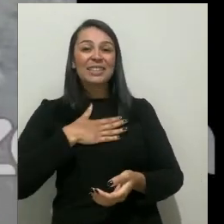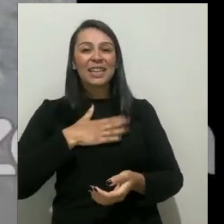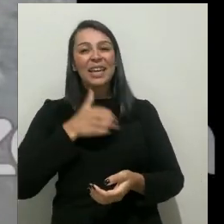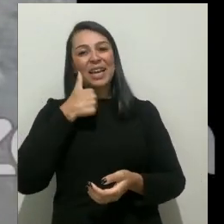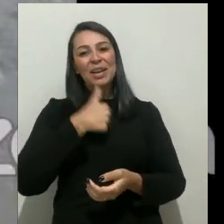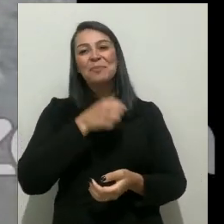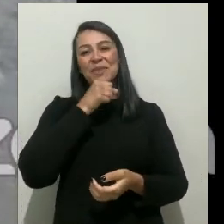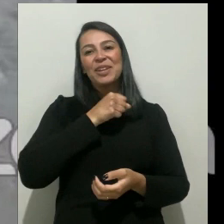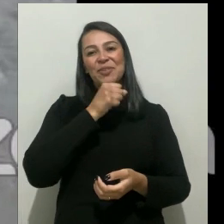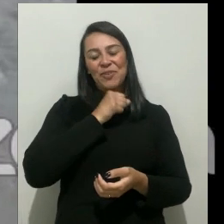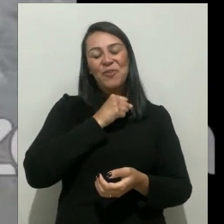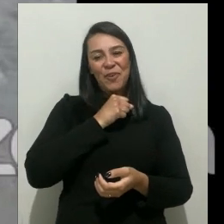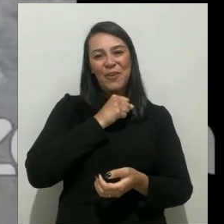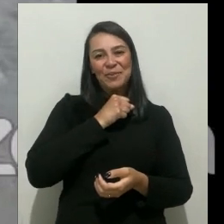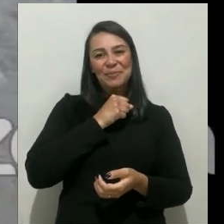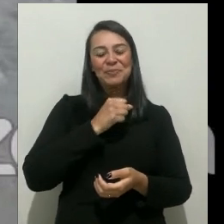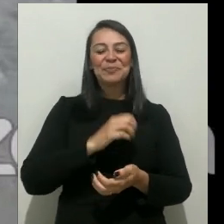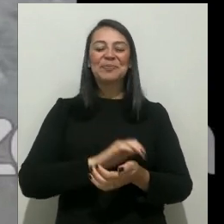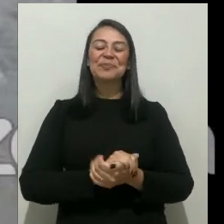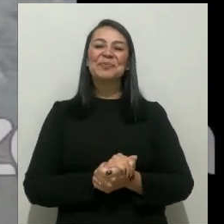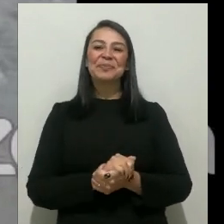tem essa relação.